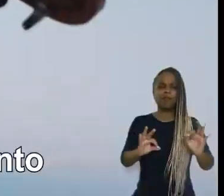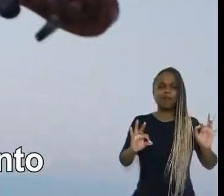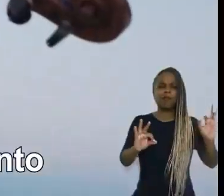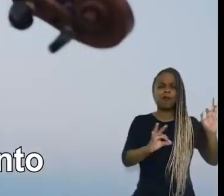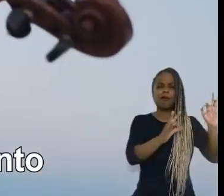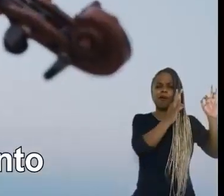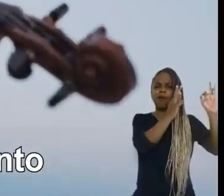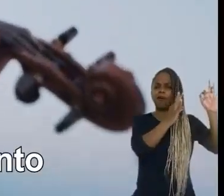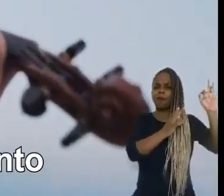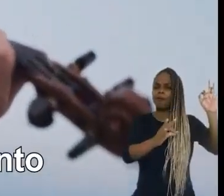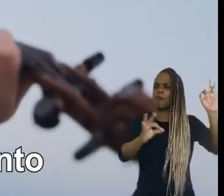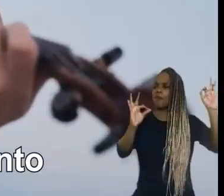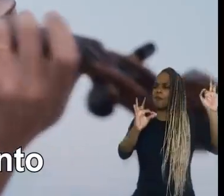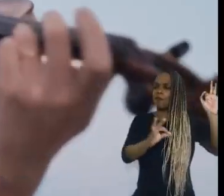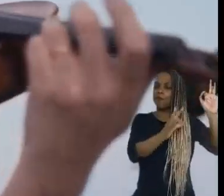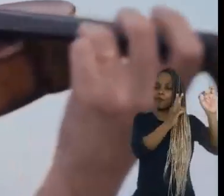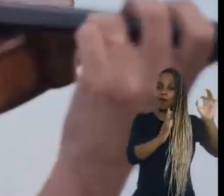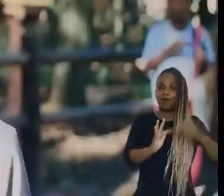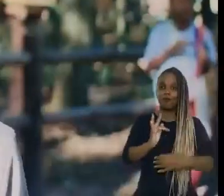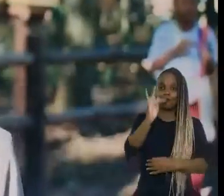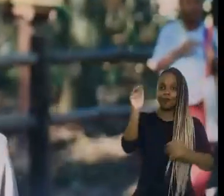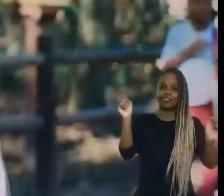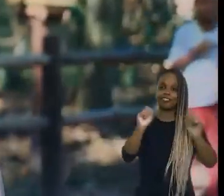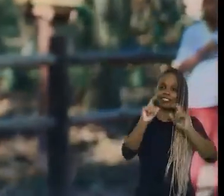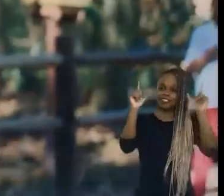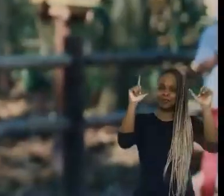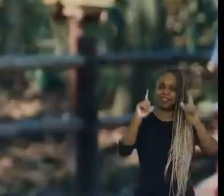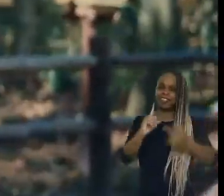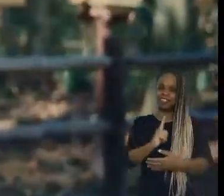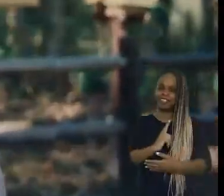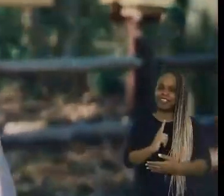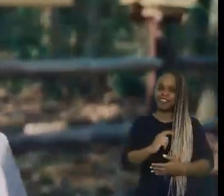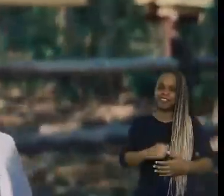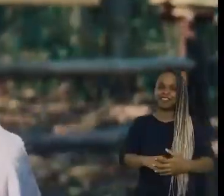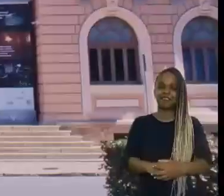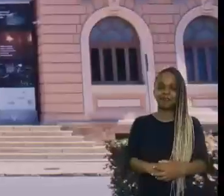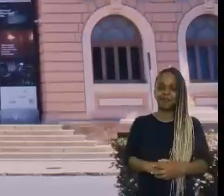Onde toca um instrumento, um futuro desperta.